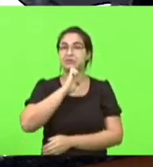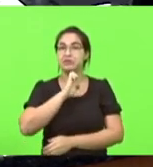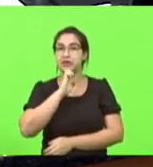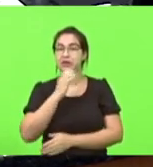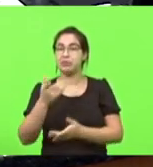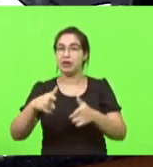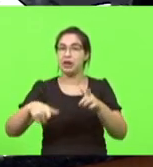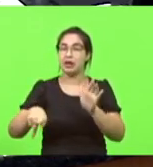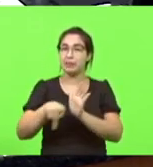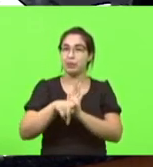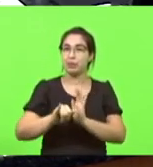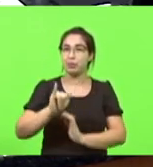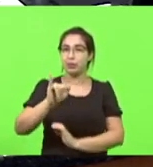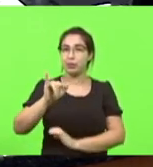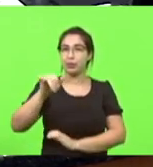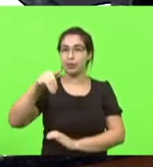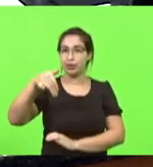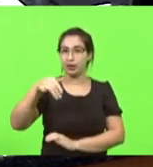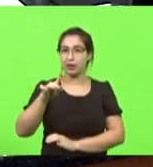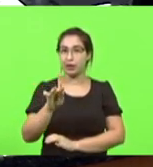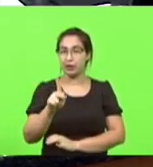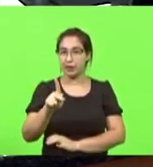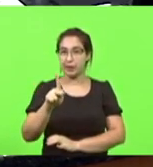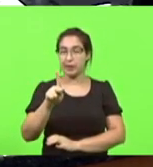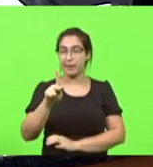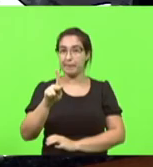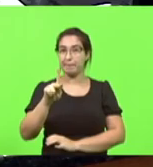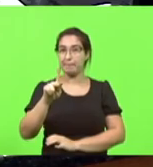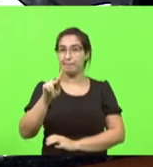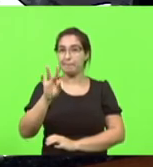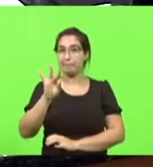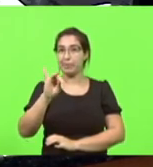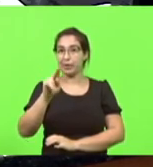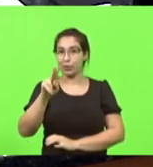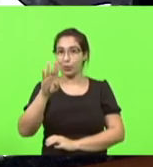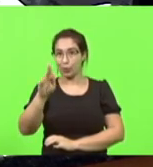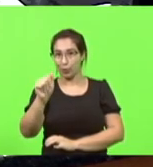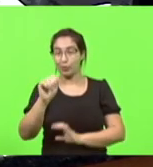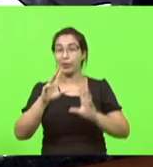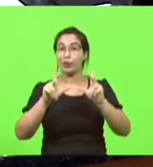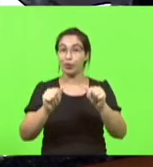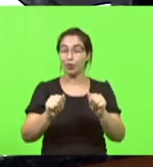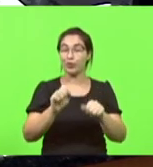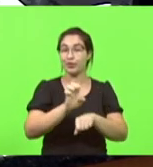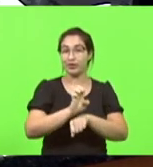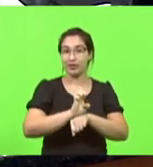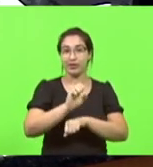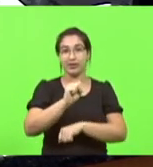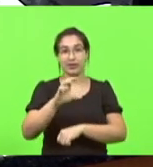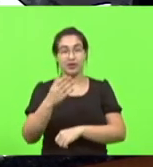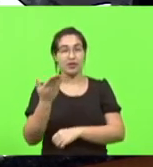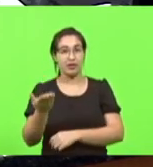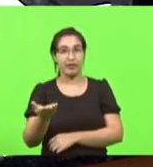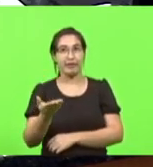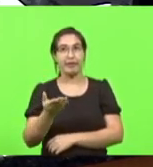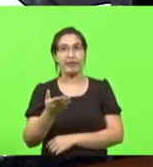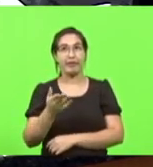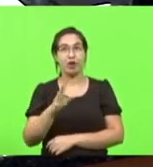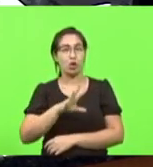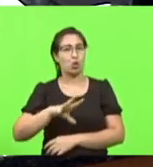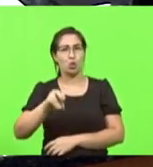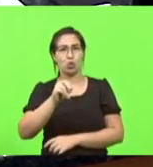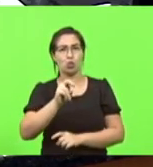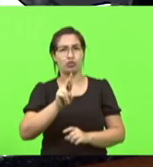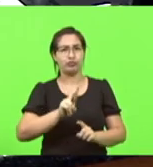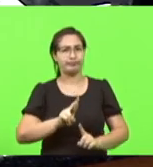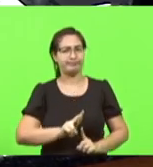cidade de Imbituba, né, está feliz, o sul do estado, mas todo o estado de Santa Catarina, que o Jorginho é uma grande referência. Para nós, todos aqui, para todos